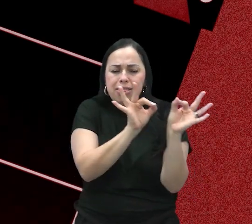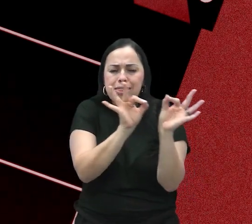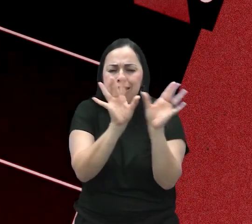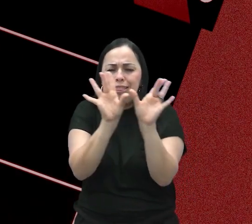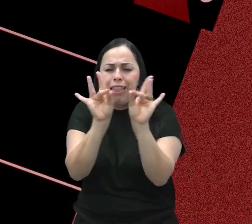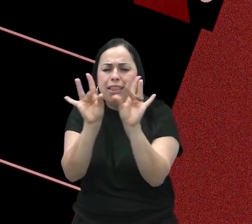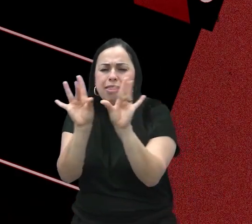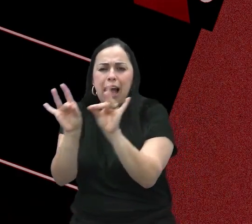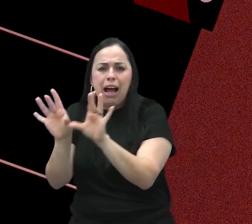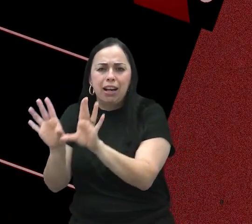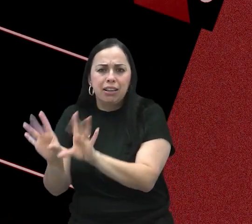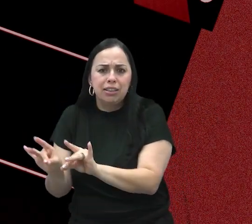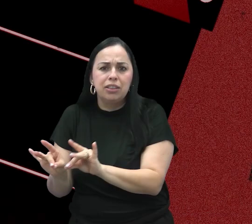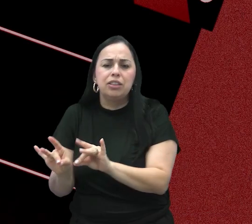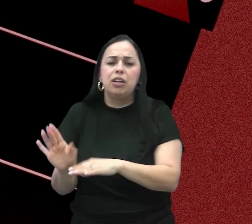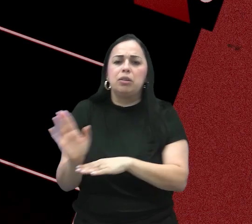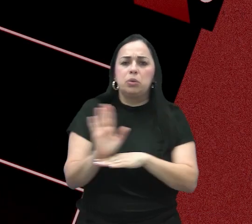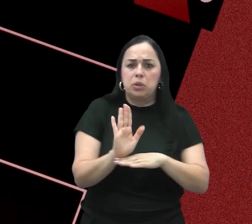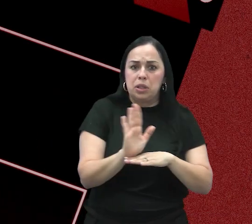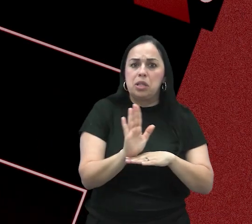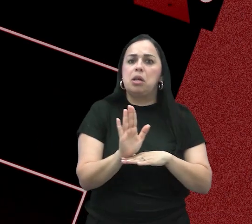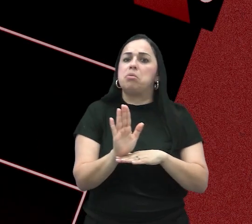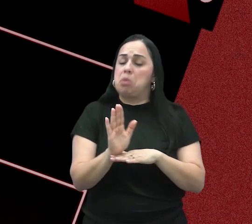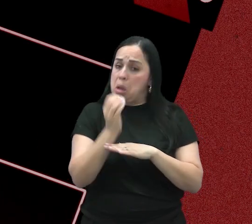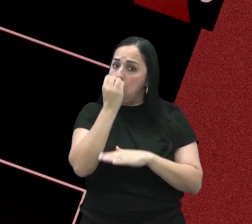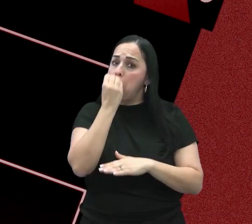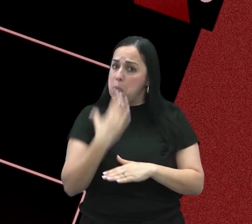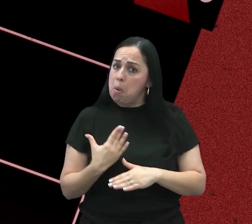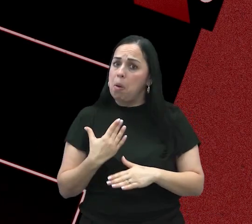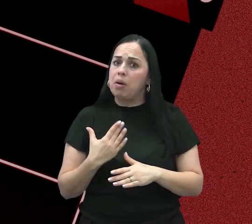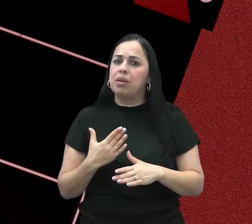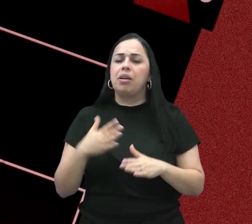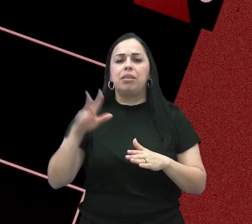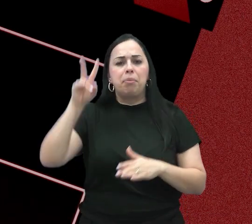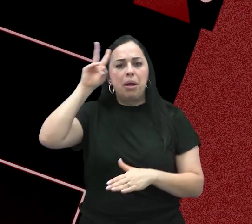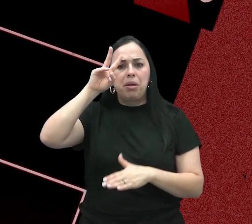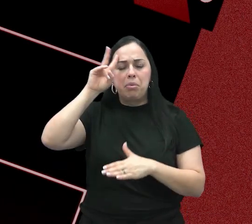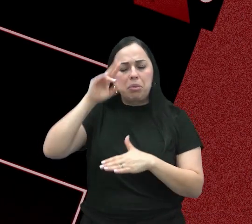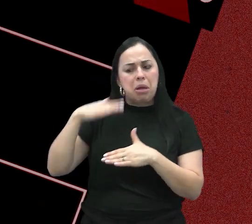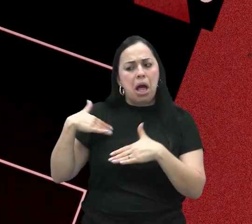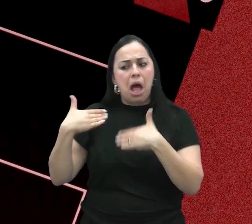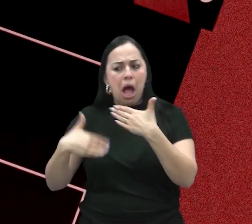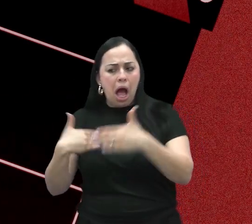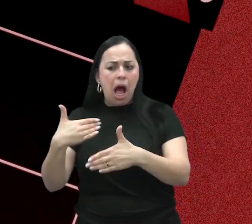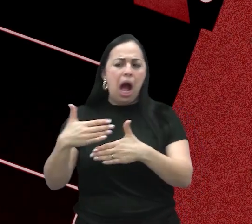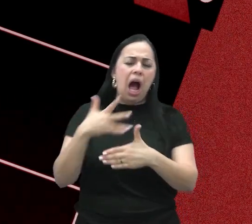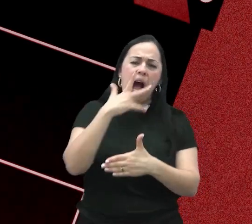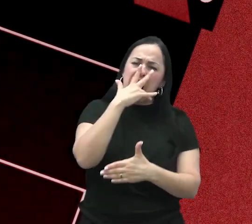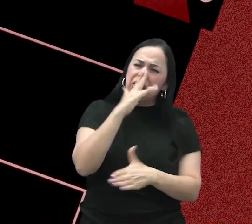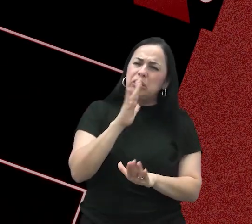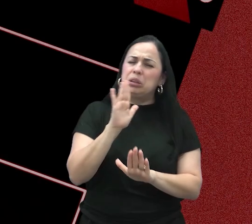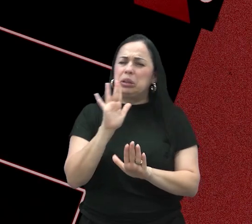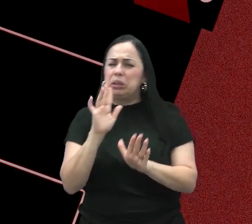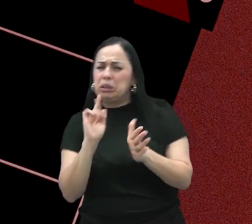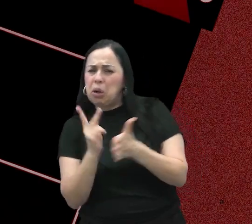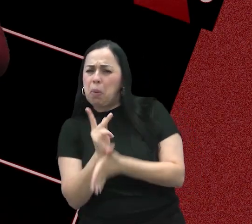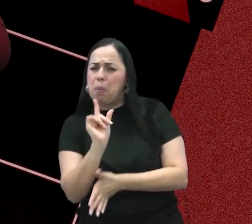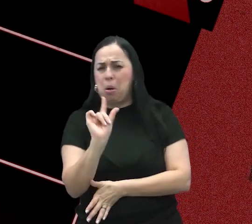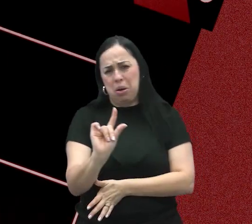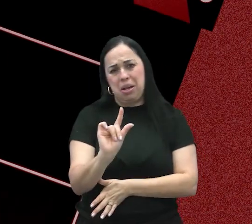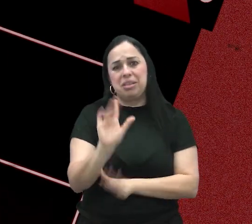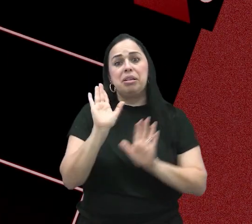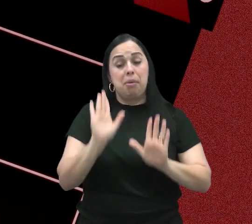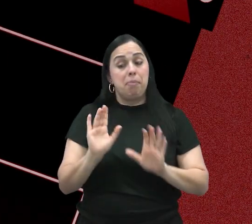aos detalhes. É um longa que tem uma boa premissa. Ao longo da história, eu acho que se perdeu um pouquinho. Poderia ter sido